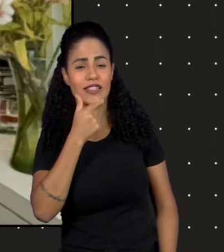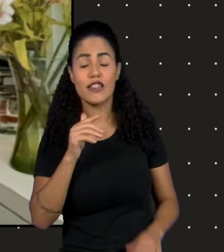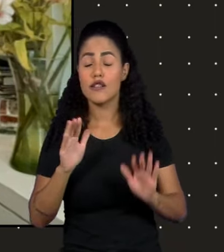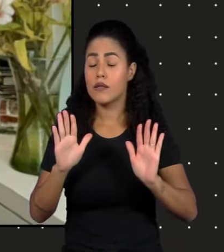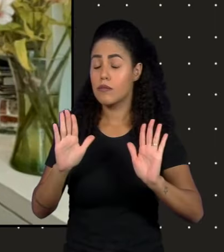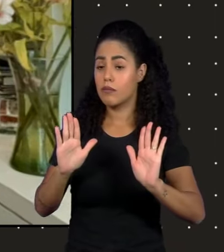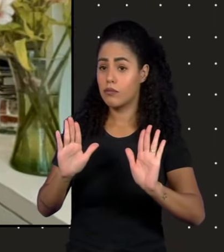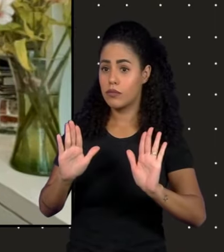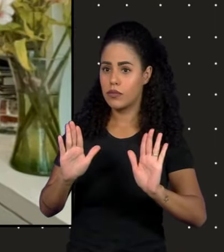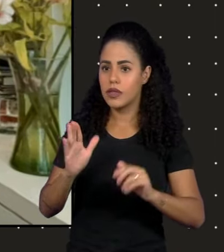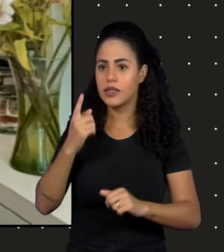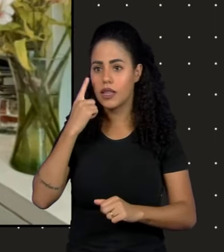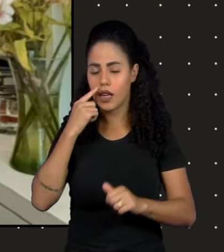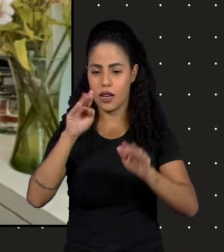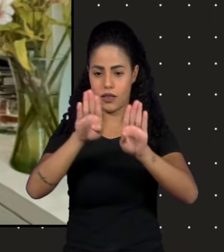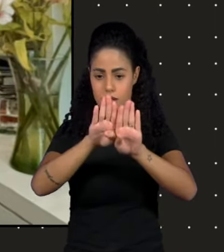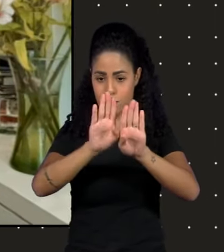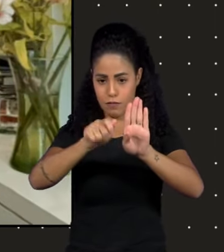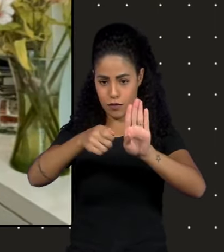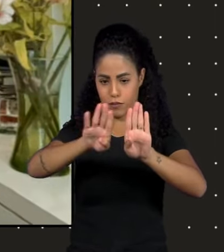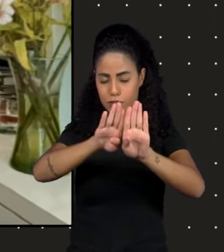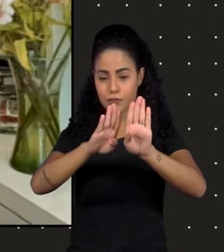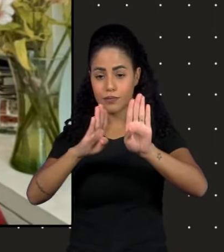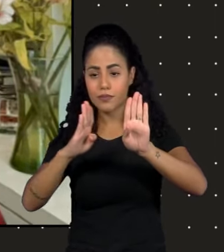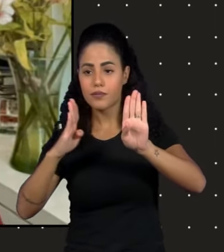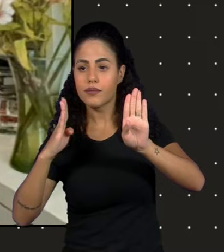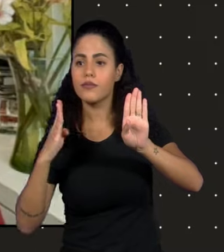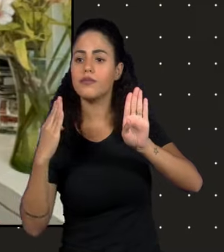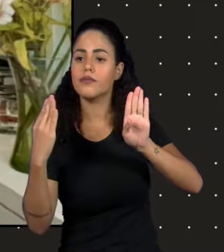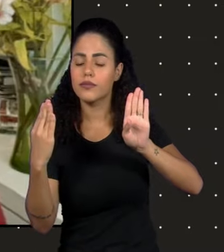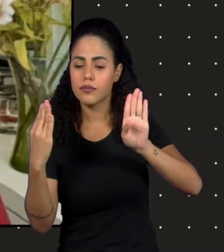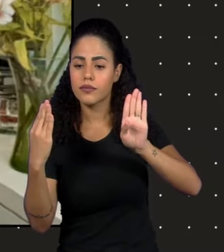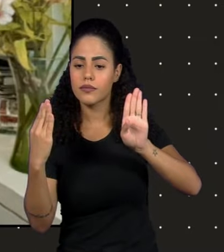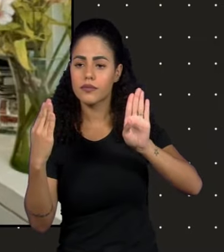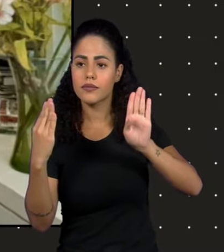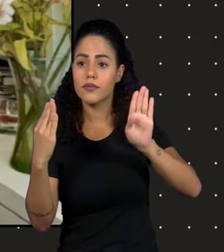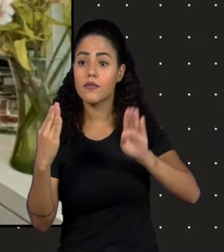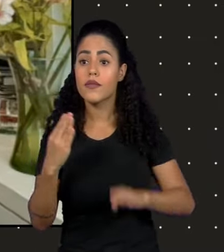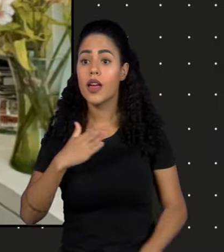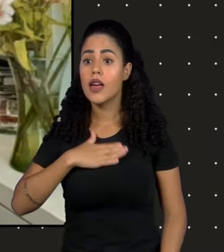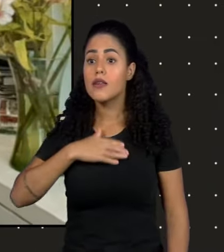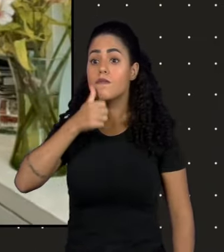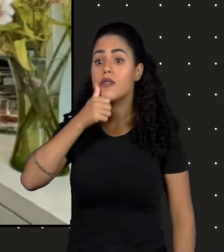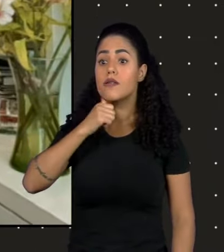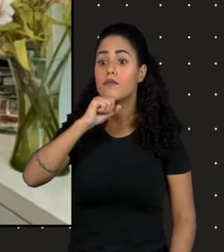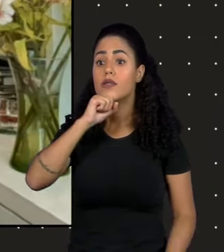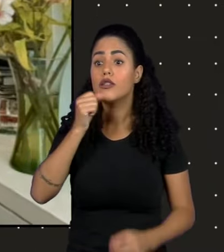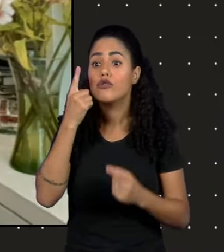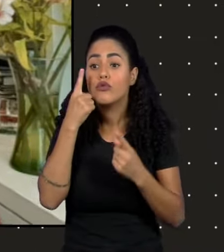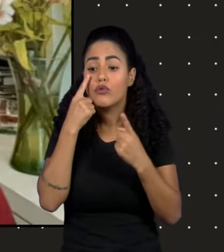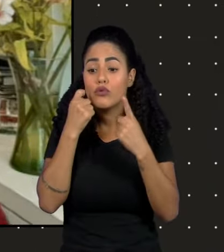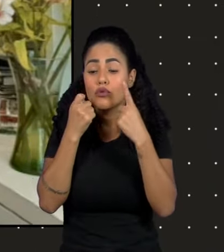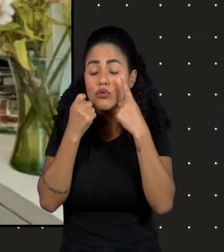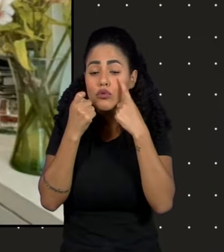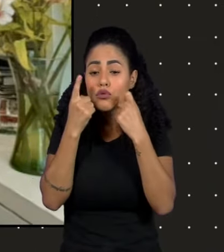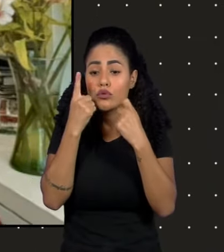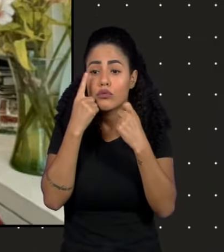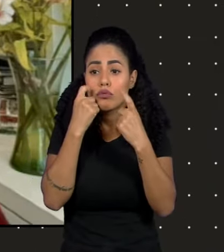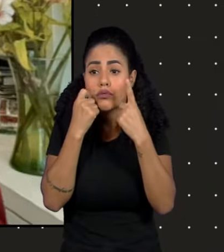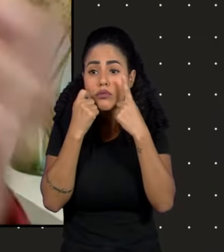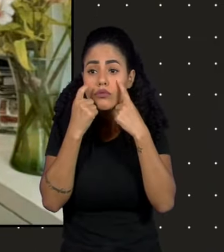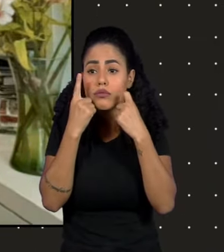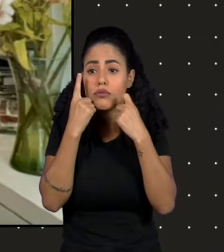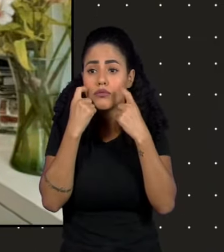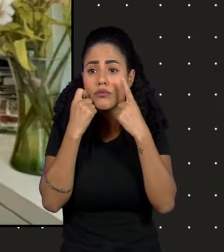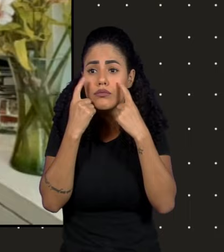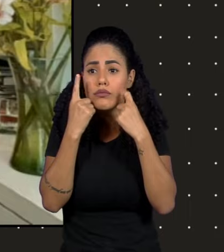Mas aí, quando ele abriu a porta, minha mãe estava convulsivamente chorando lá dentro do gabinete dele, deve ter